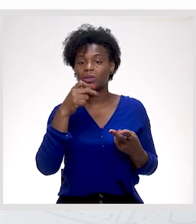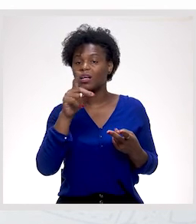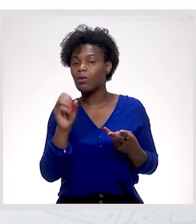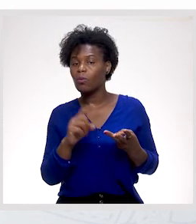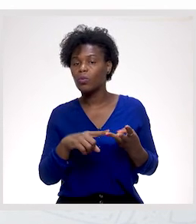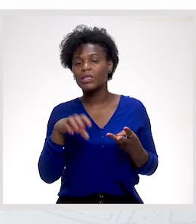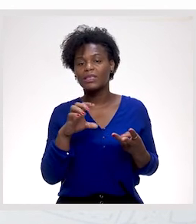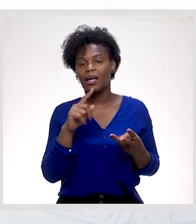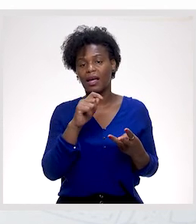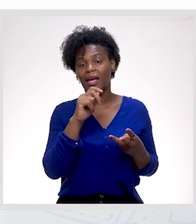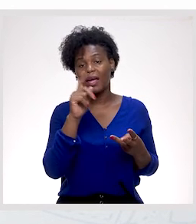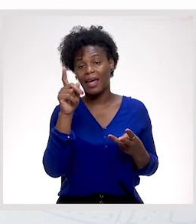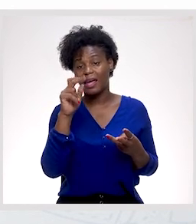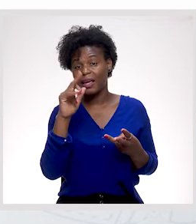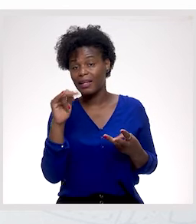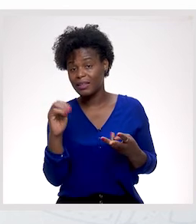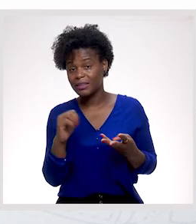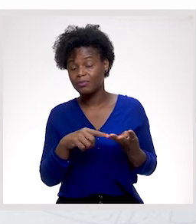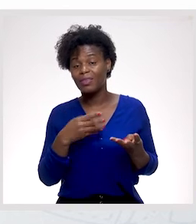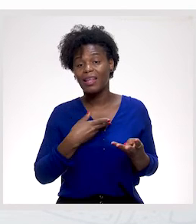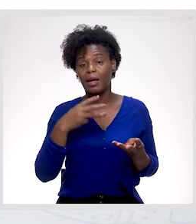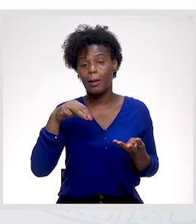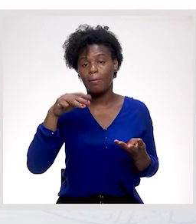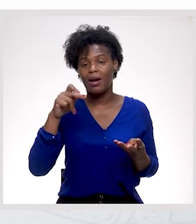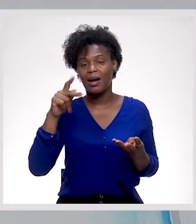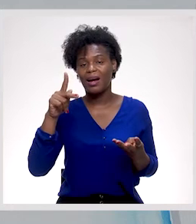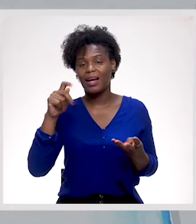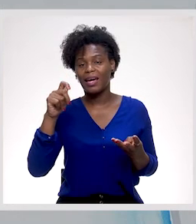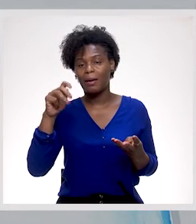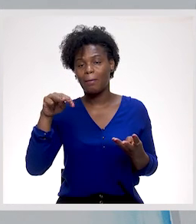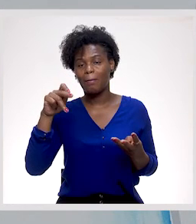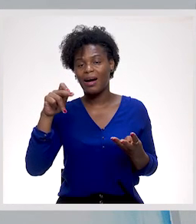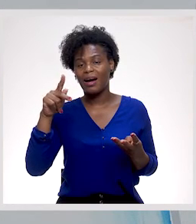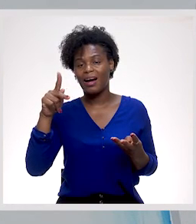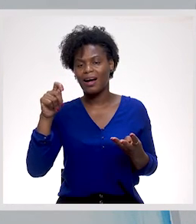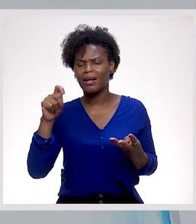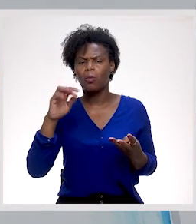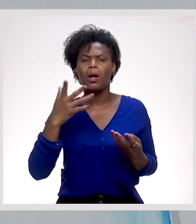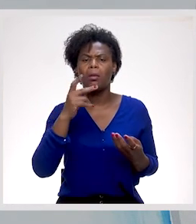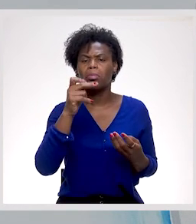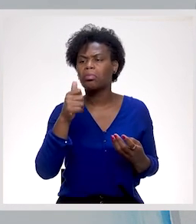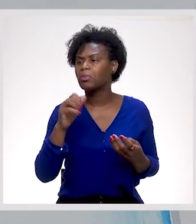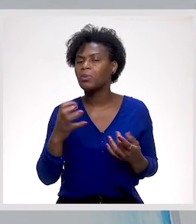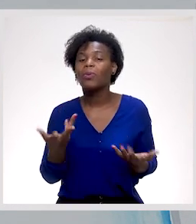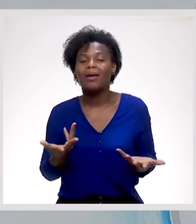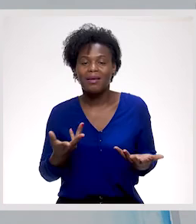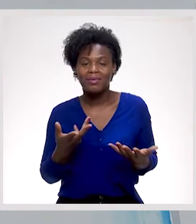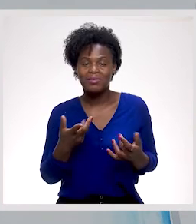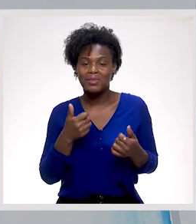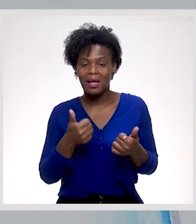linha C, Eris, a linha D, Makemake. Qual será a alternativa